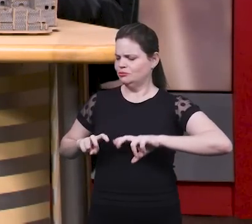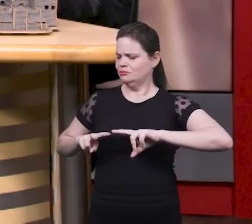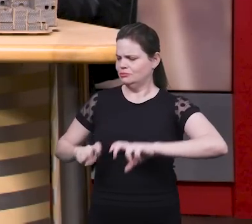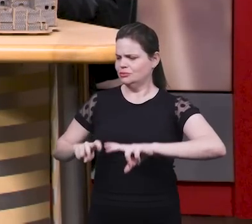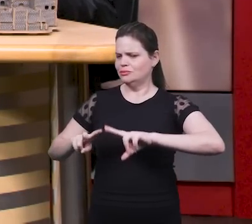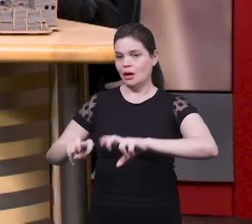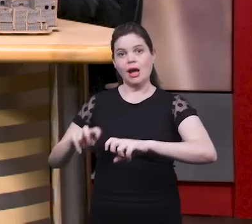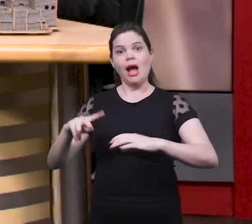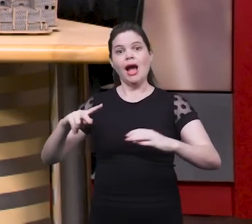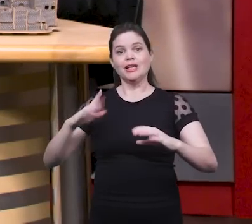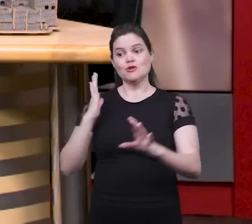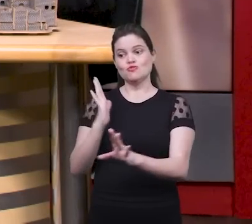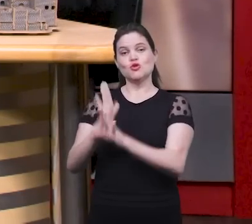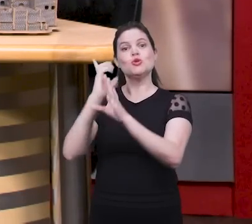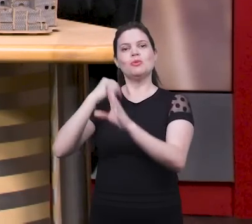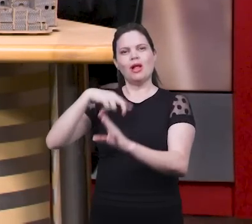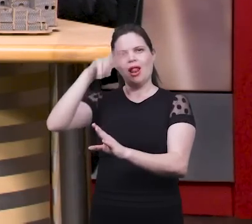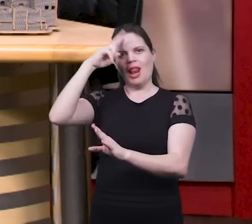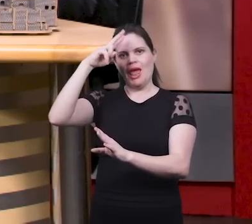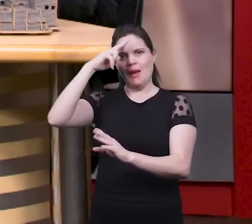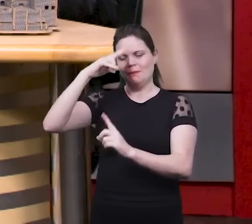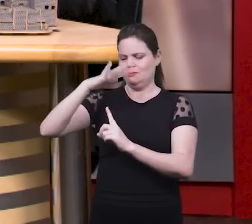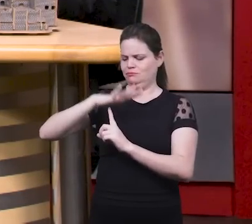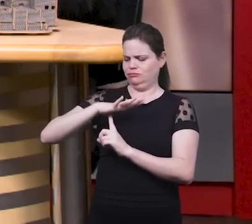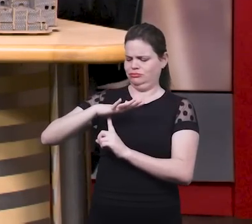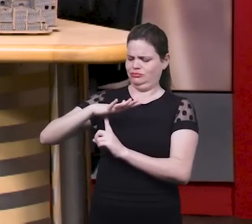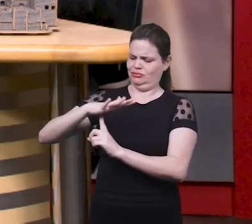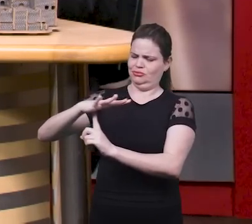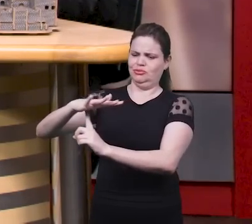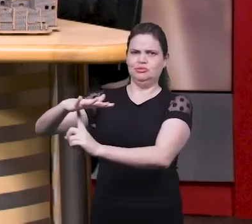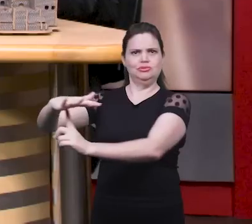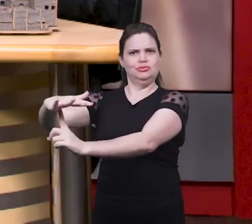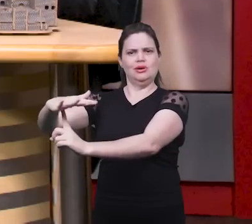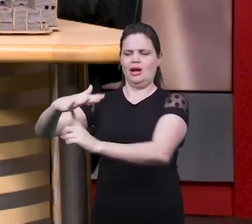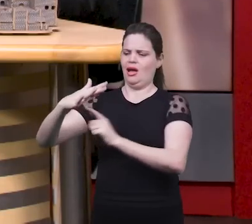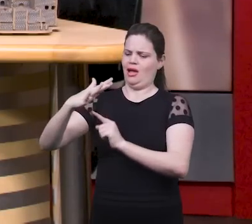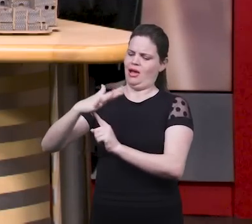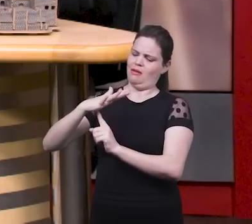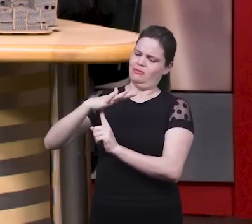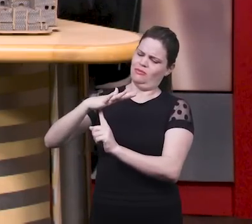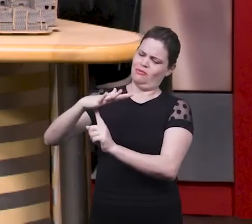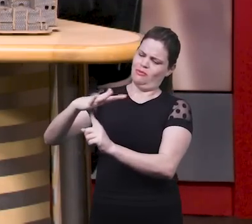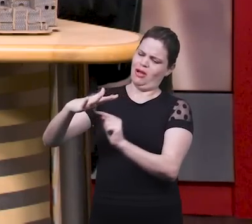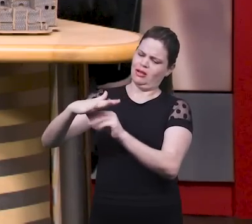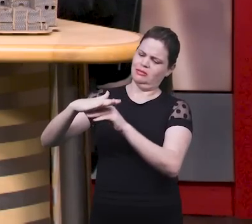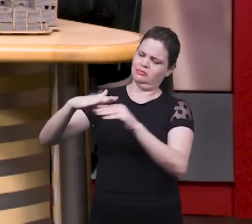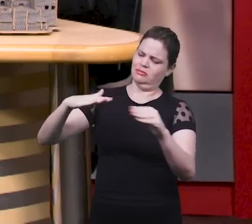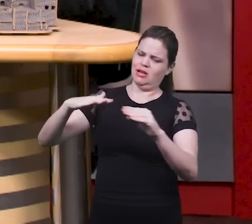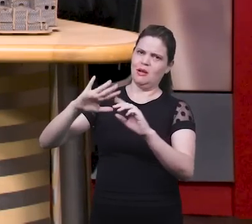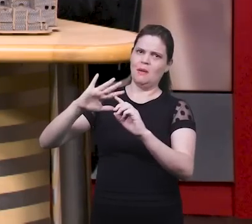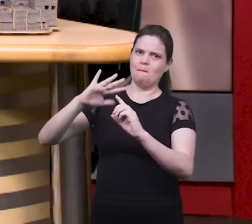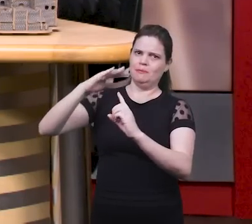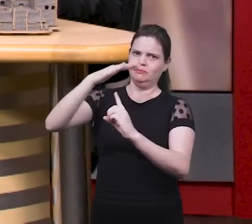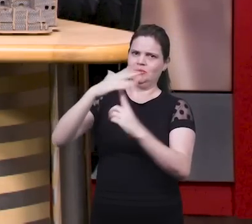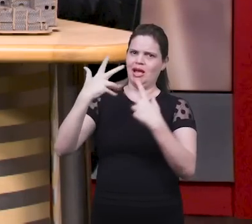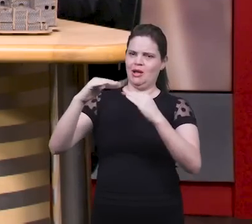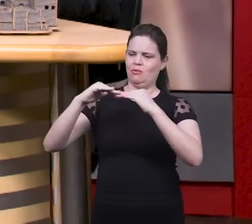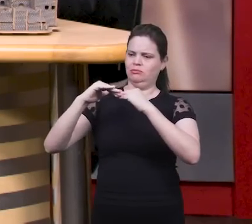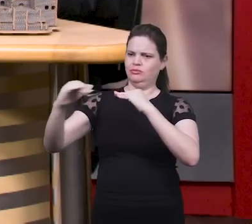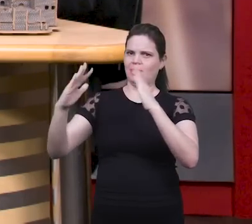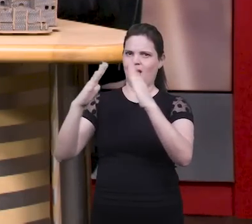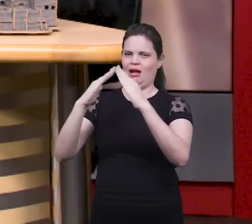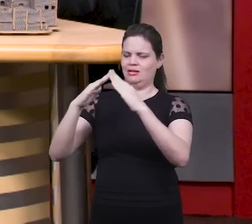alpendres, né, vestígio dos 5 alpendres, e com isso ficou então comprovado que o tanque de